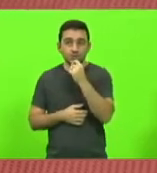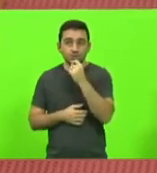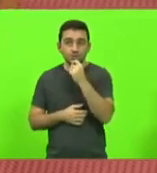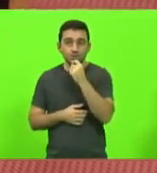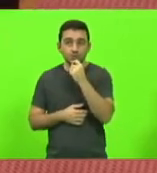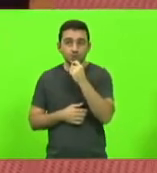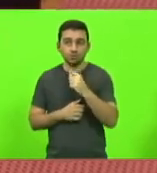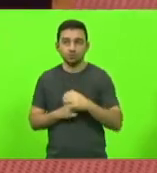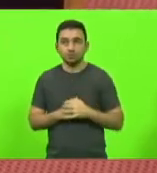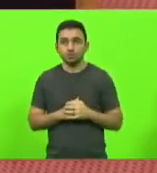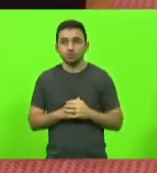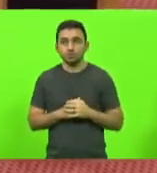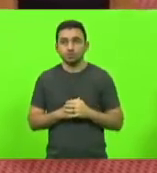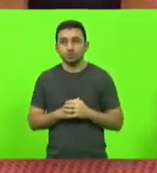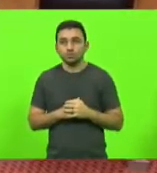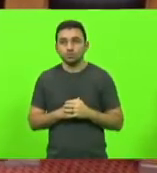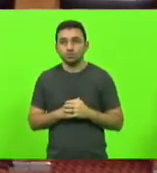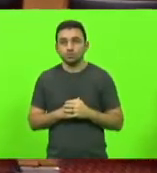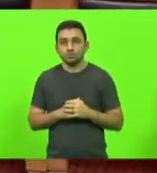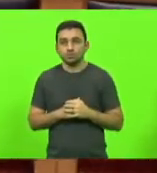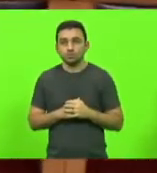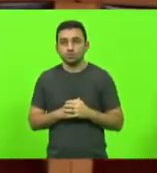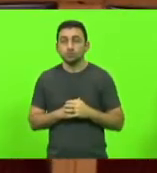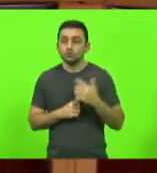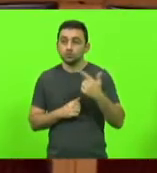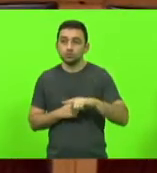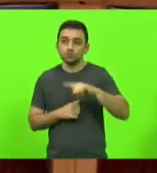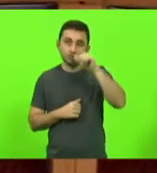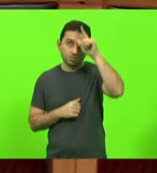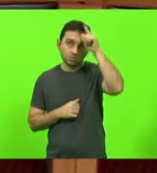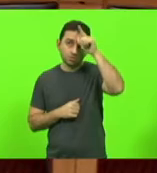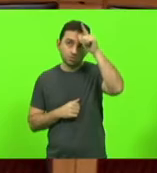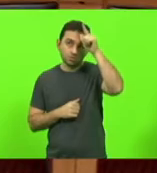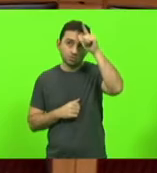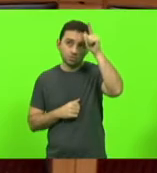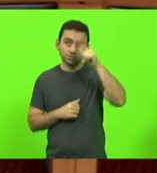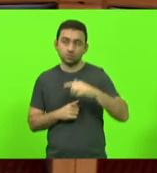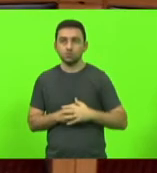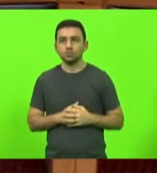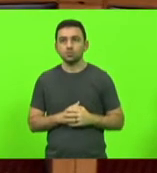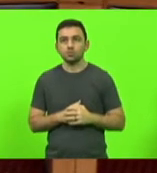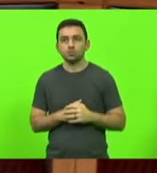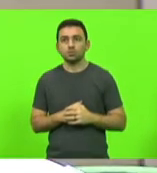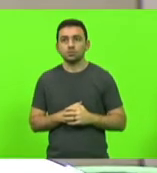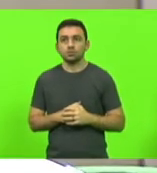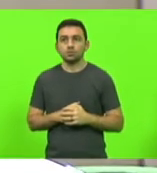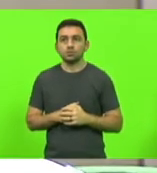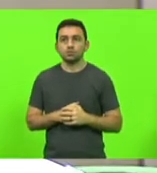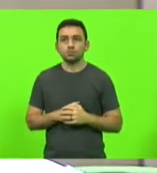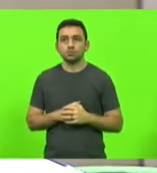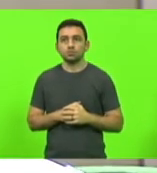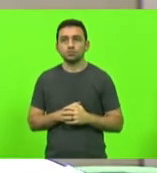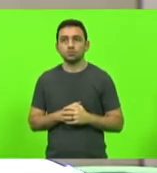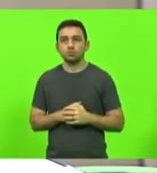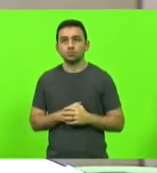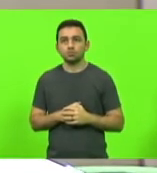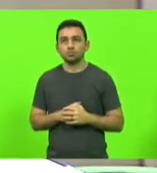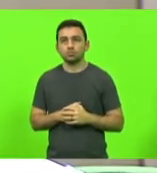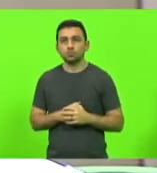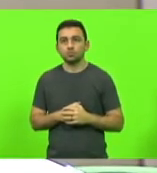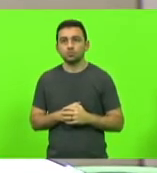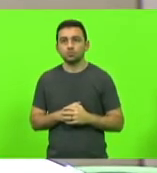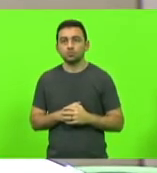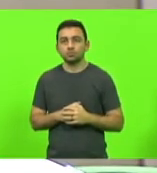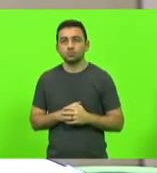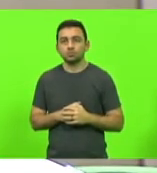palavra do deputado Sargento Lima novamente. Nós não encerramos essa votação ainda, só estou deixando ela bem clara para ninguém se equivocar, porque aqui estava